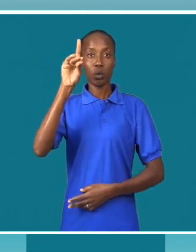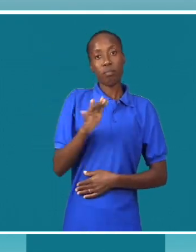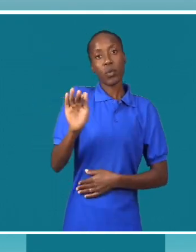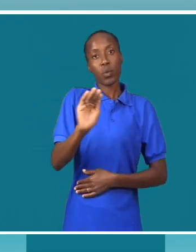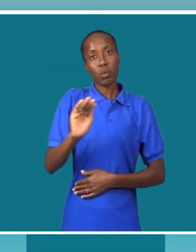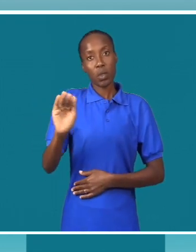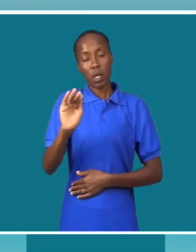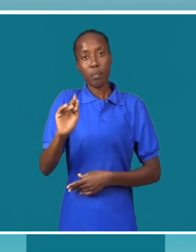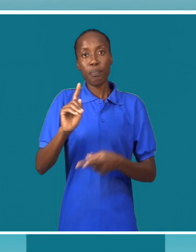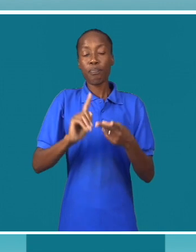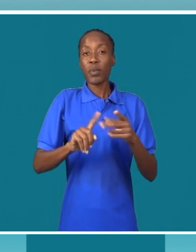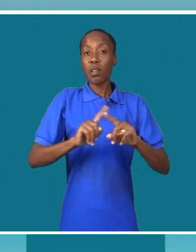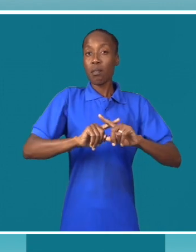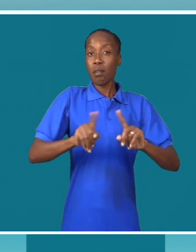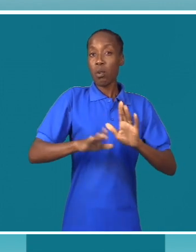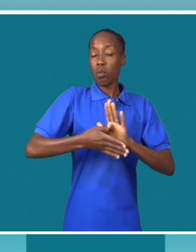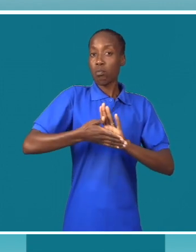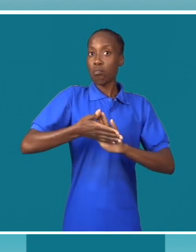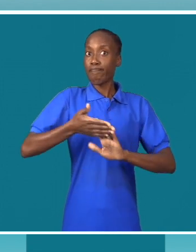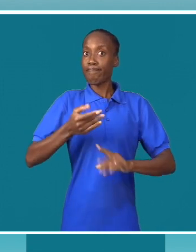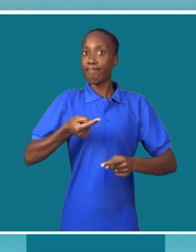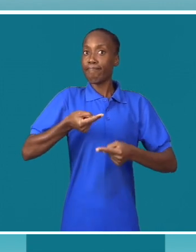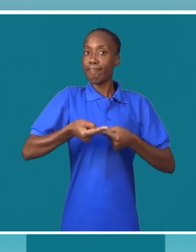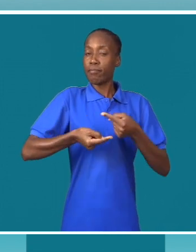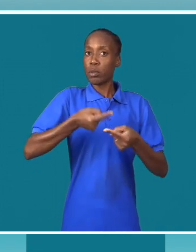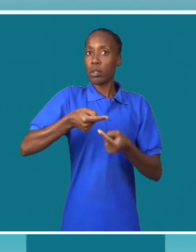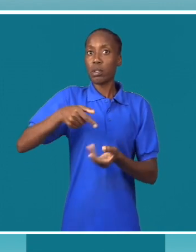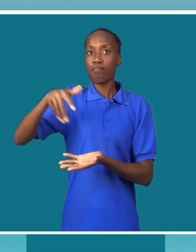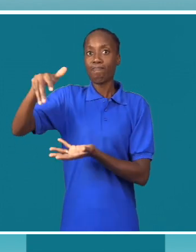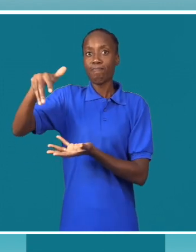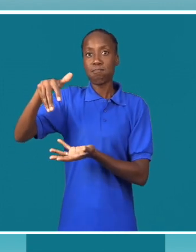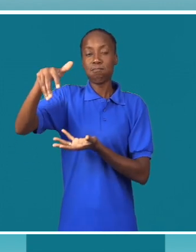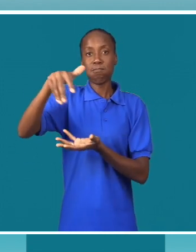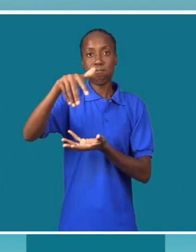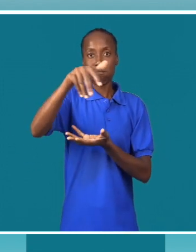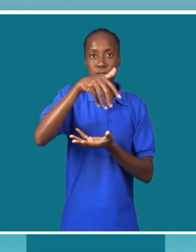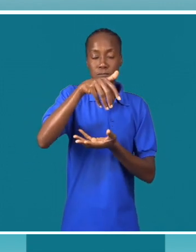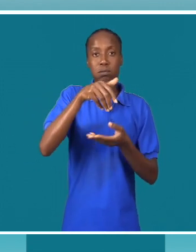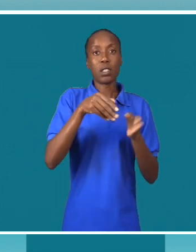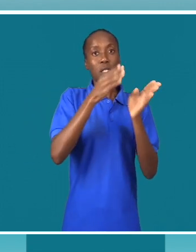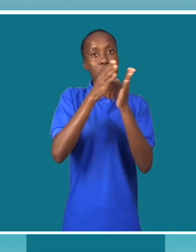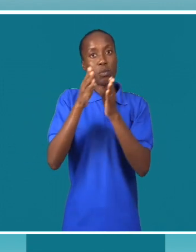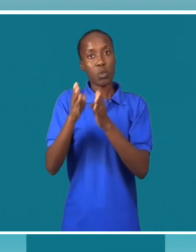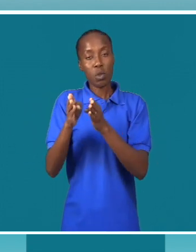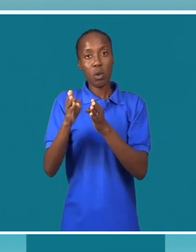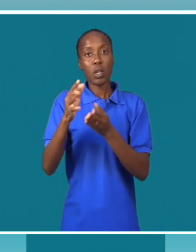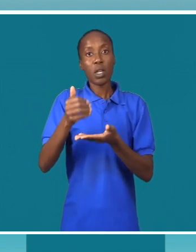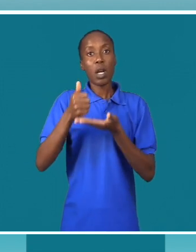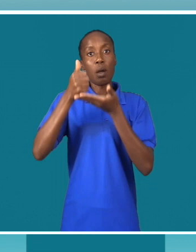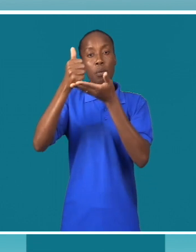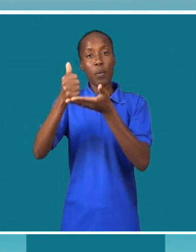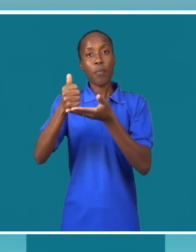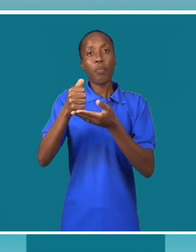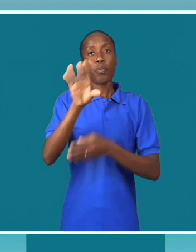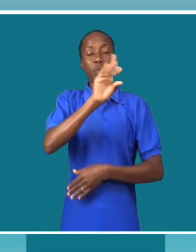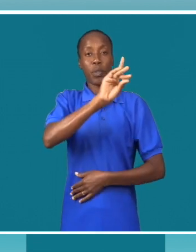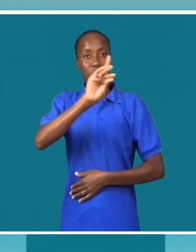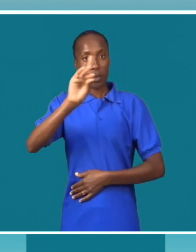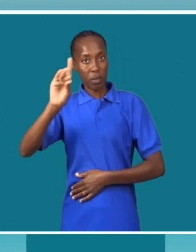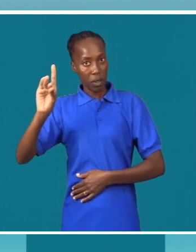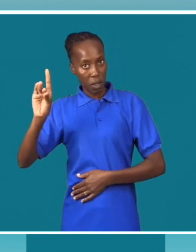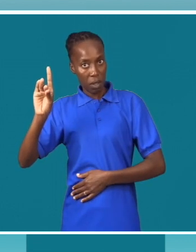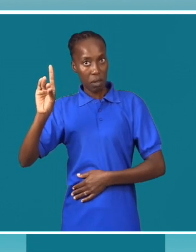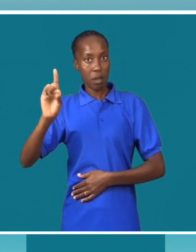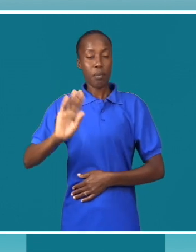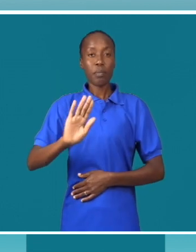De imediato iniciamos o processo de levantamento, dedicação e apoio às pessoas com deficiência dentro da comunidade.